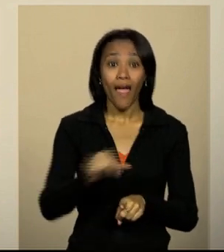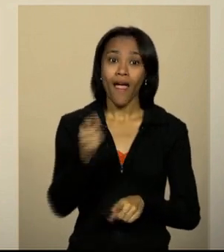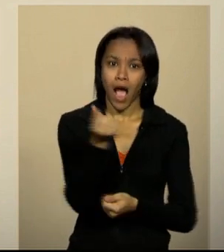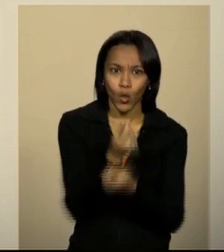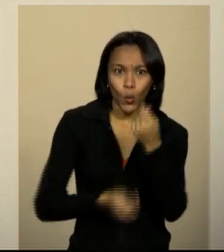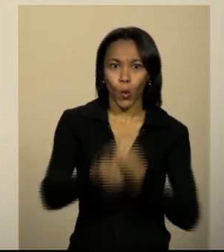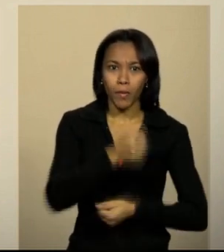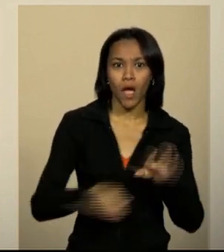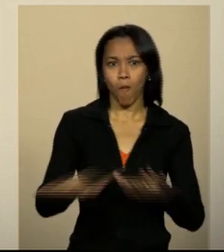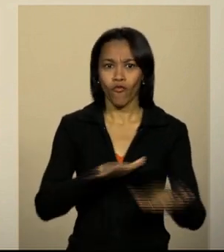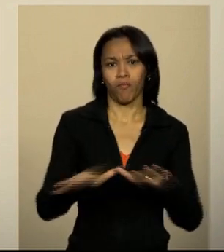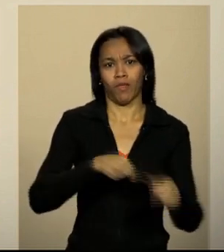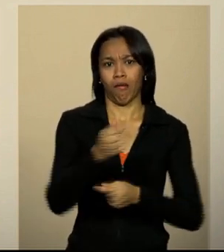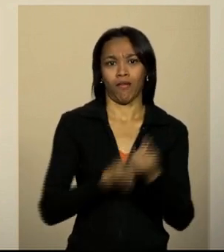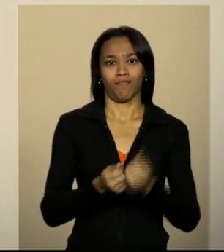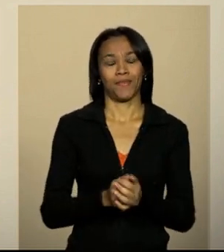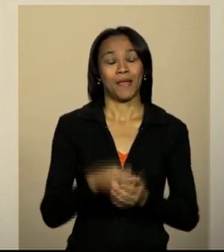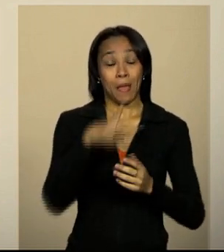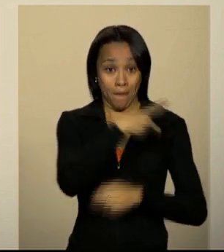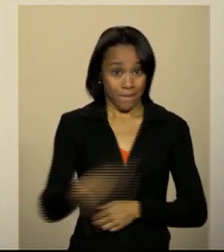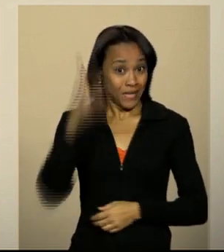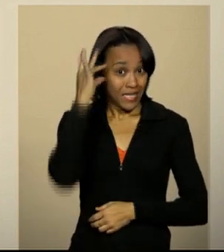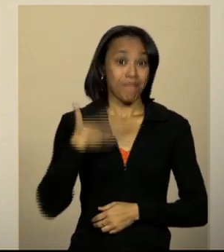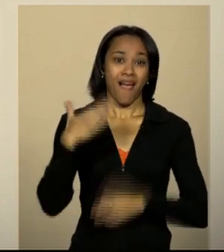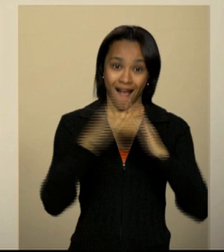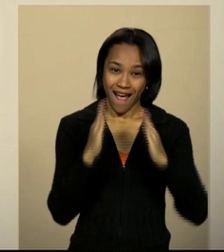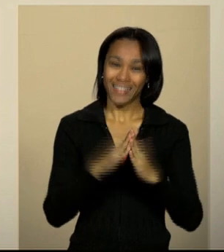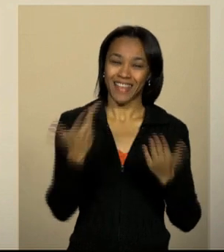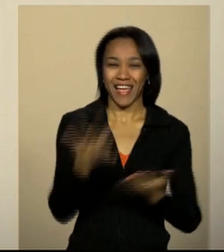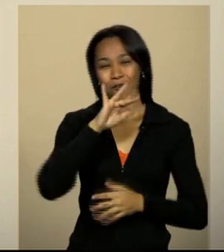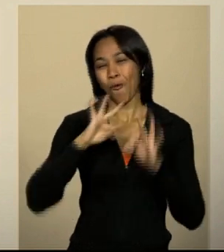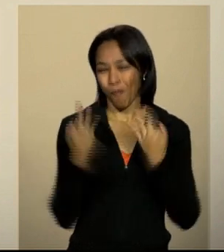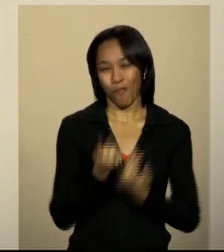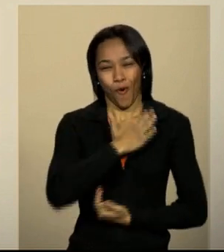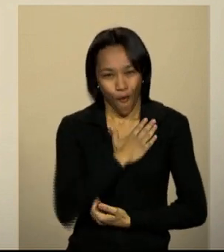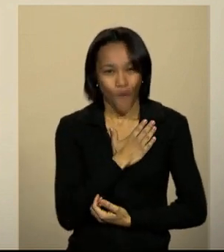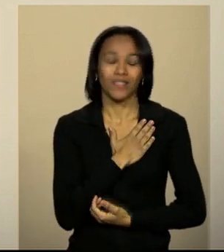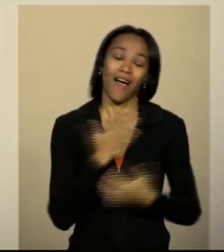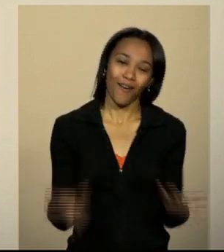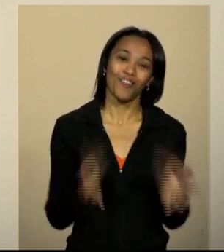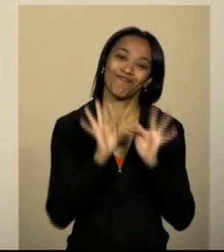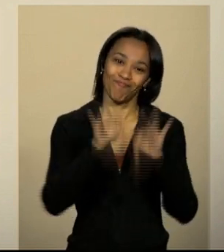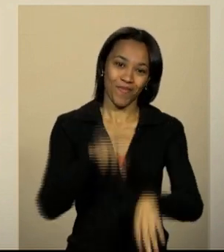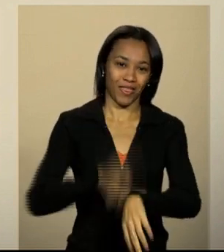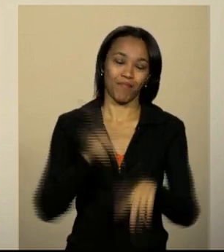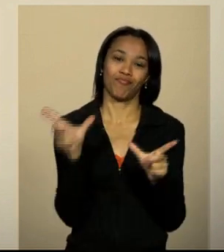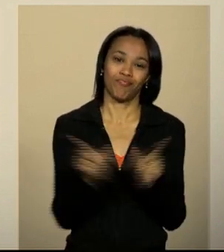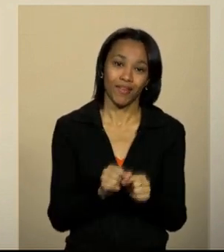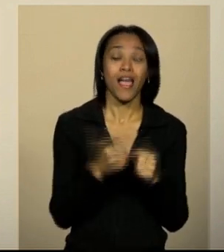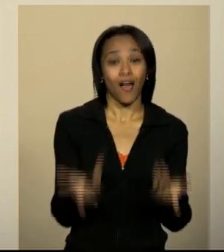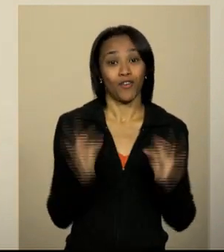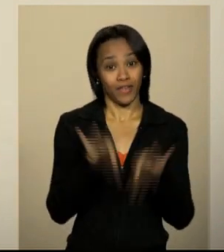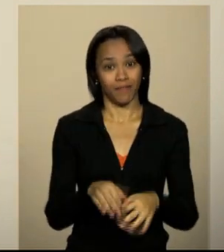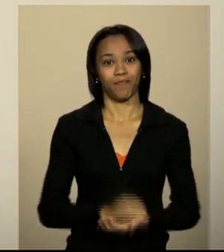da economia brasileira girar presidente do Minha Casa Minha Vida caiu mesmo no gosto do Povo agora infelizmente o nosso tempo chegou ao fim e